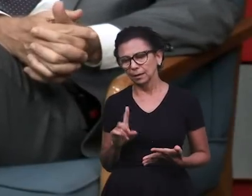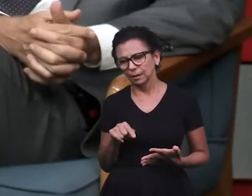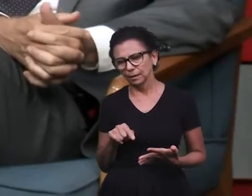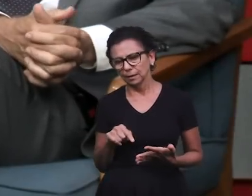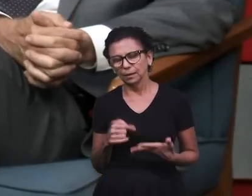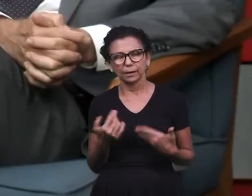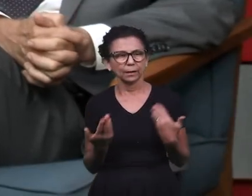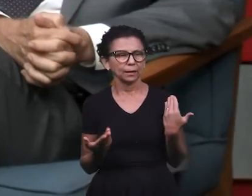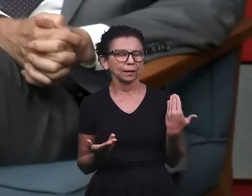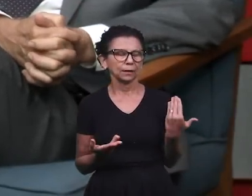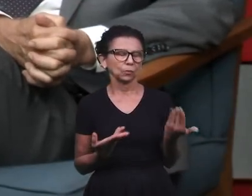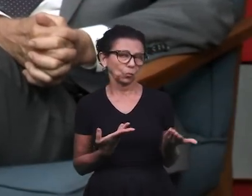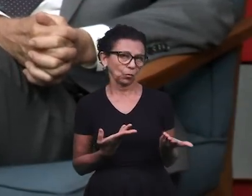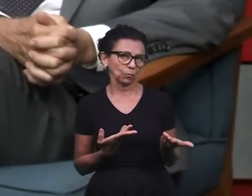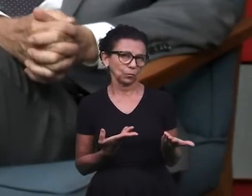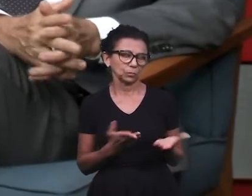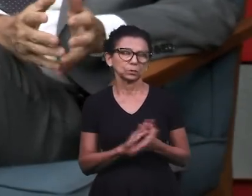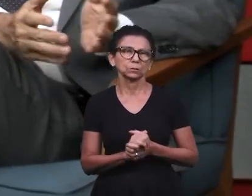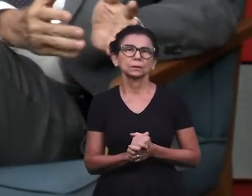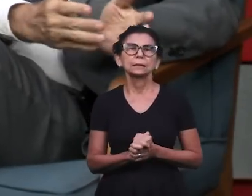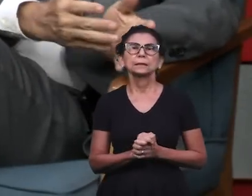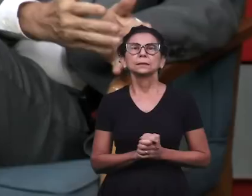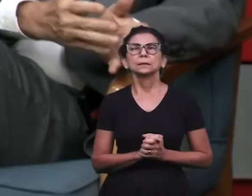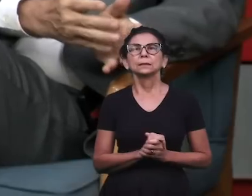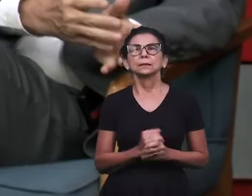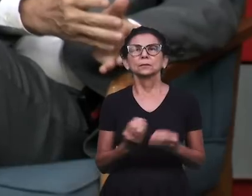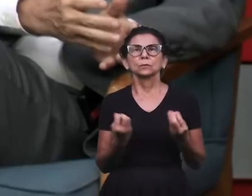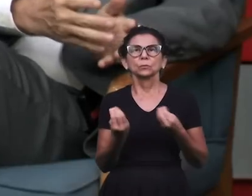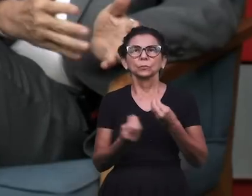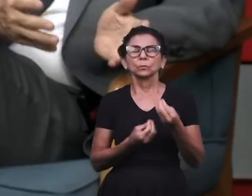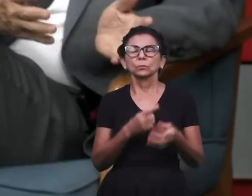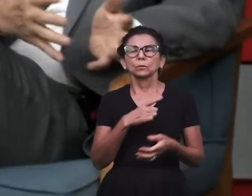podemos dizer assim, assim como tem formas